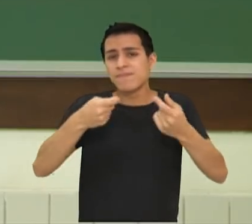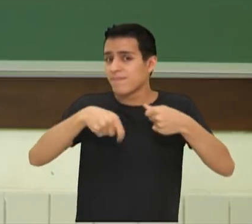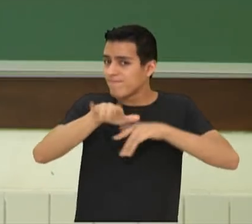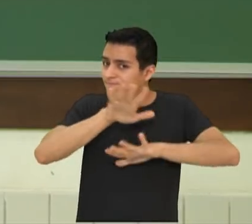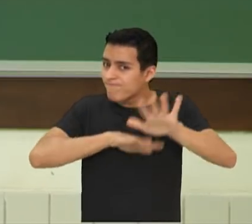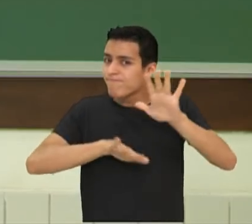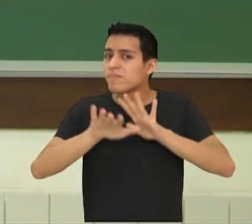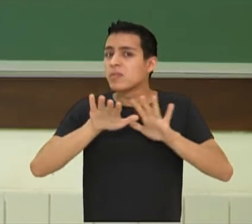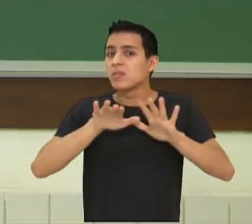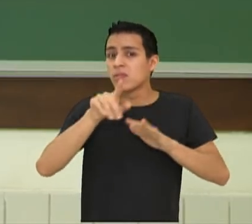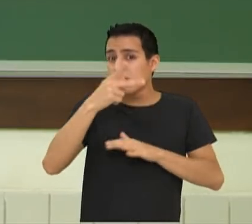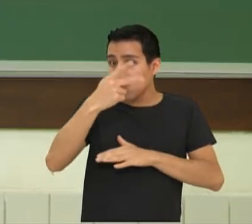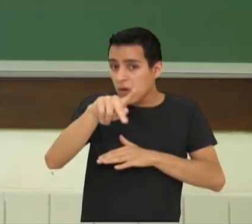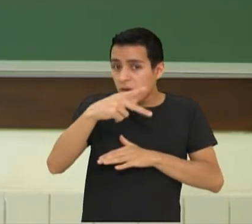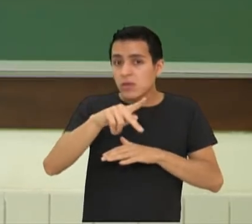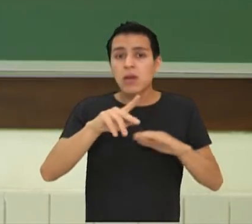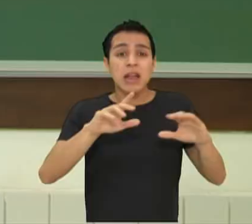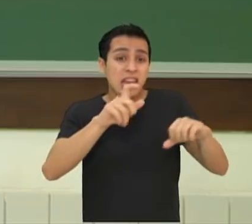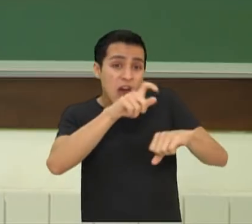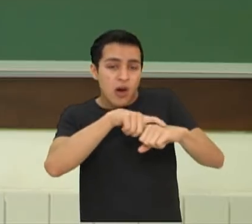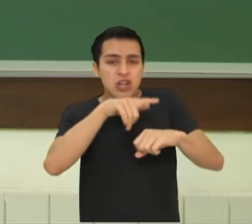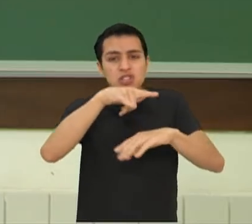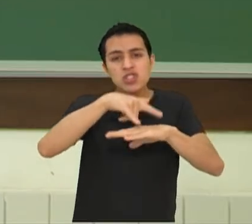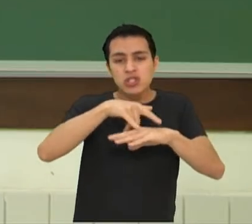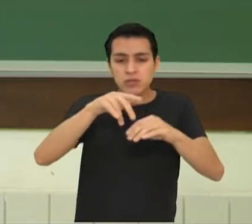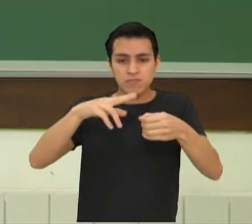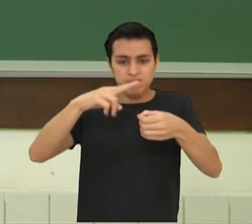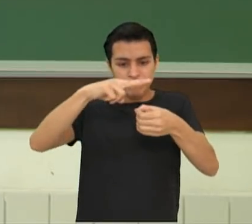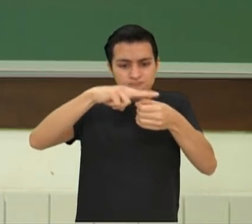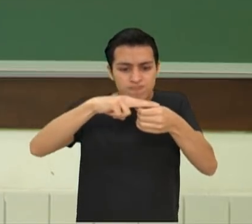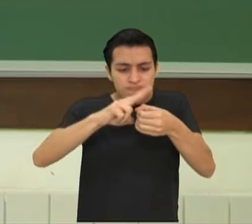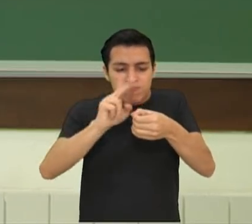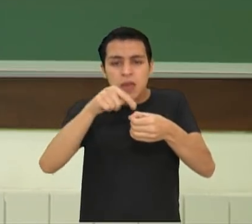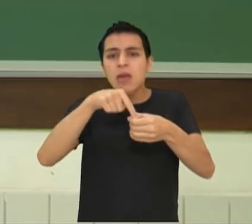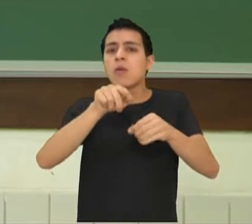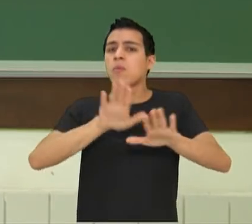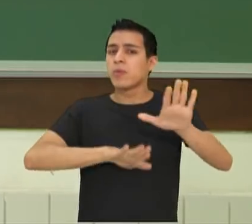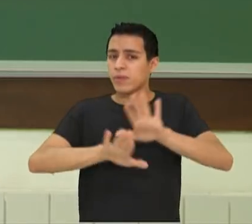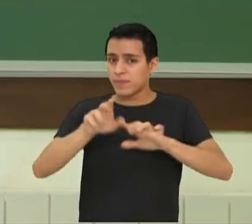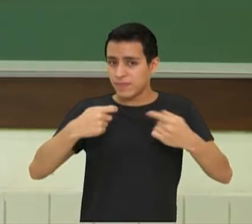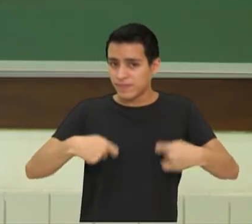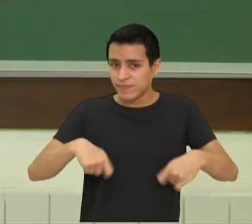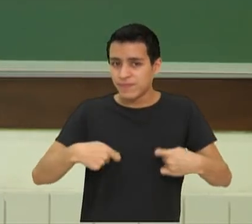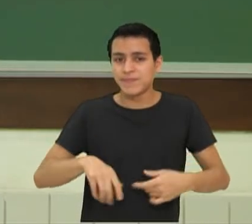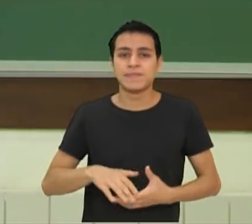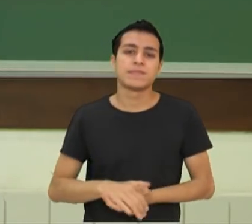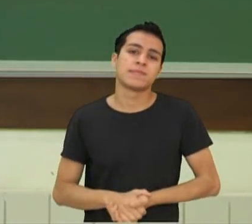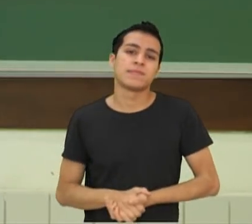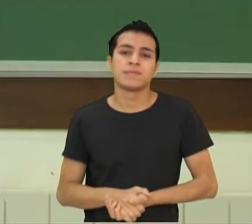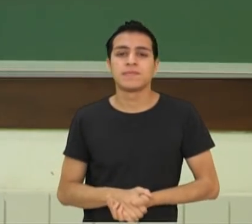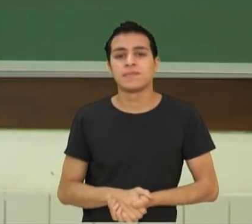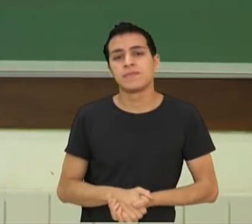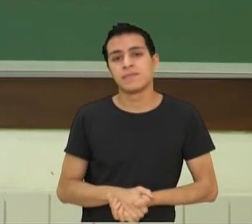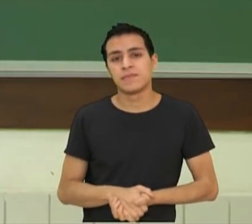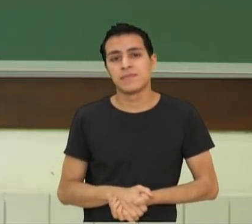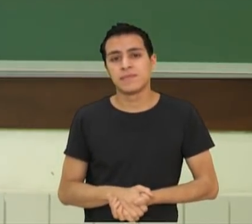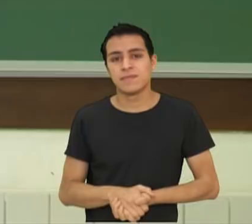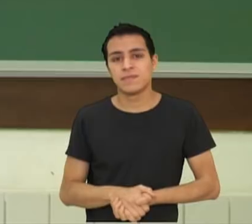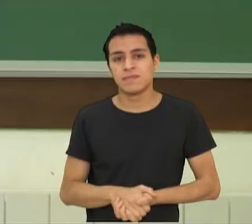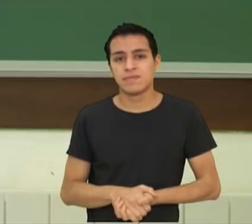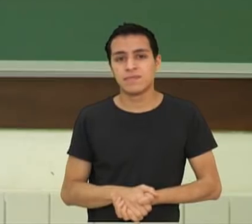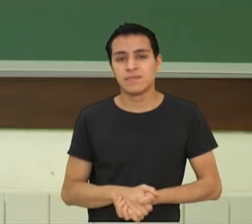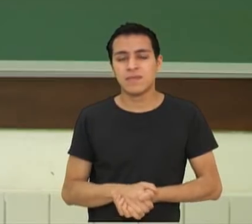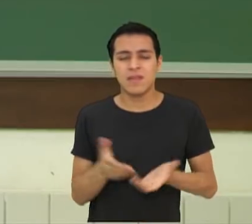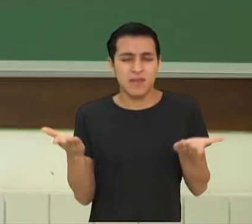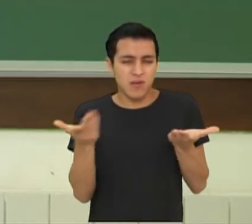tomar cuidado com o seu bumbumzinho quando você vai nesse banheiro, combinado? Muito bem. E por último, a